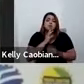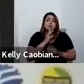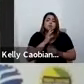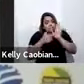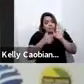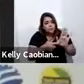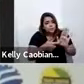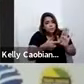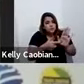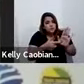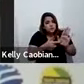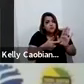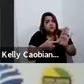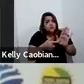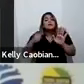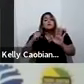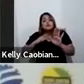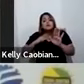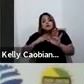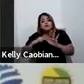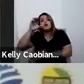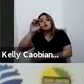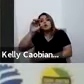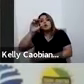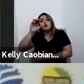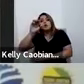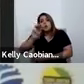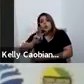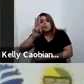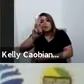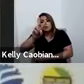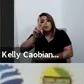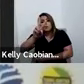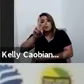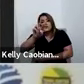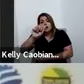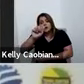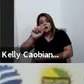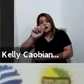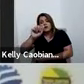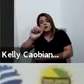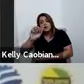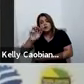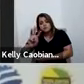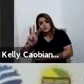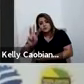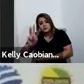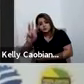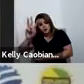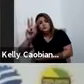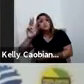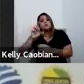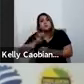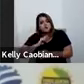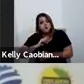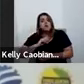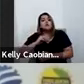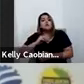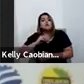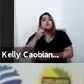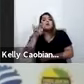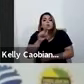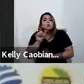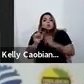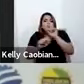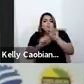como a UAW, como a Industrial, têm nos procurado, né, para a gente fazer nas próximas semanas. Eles querem uma